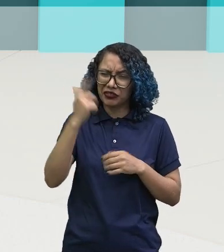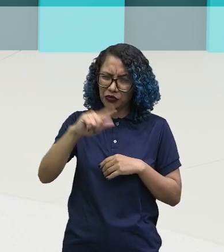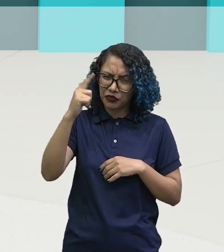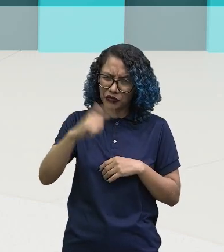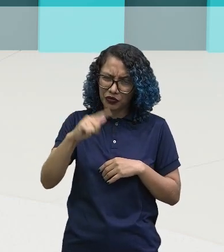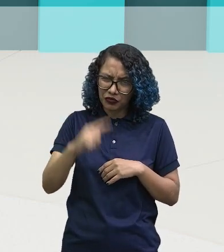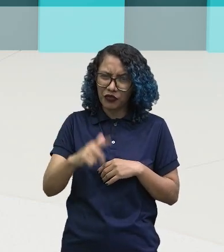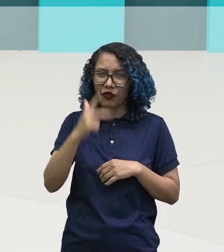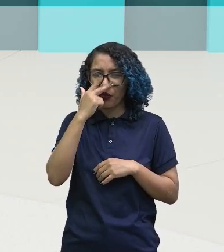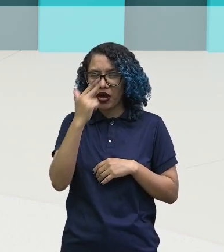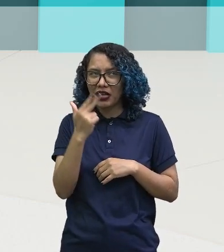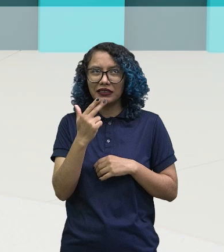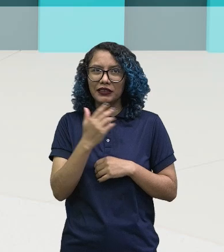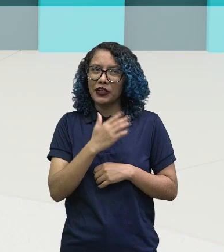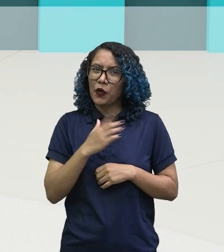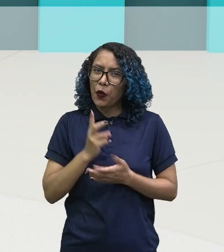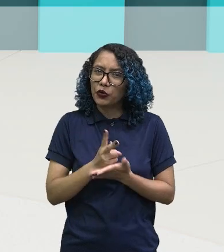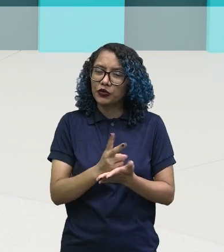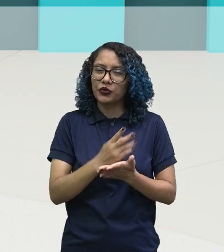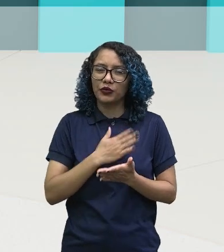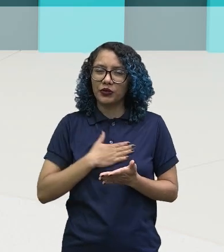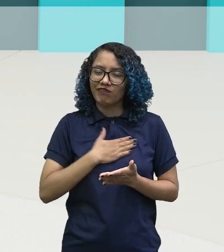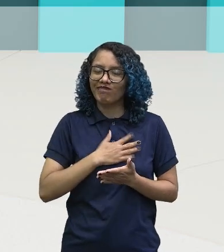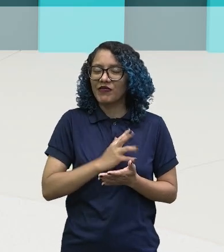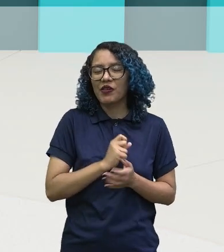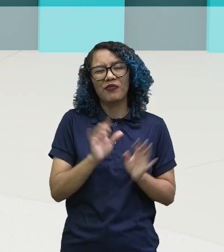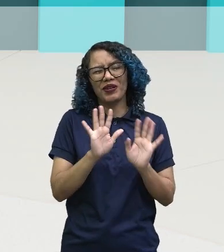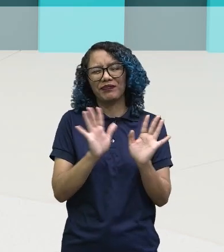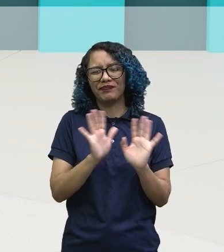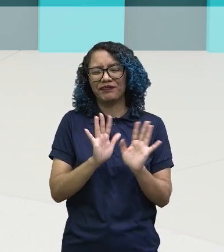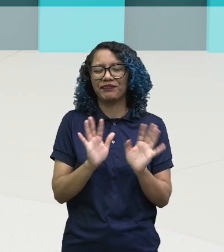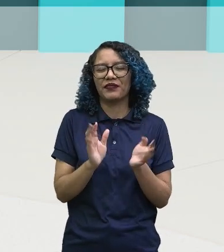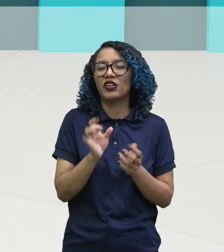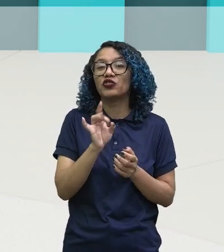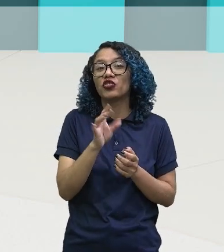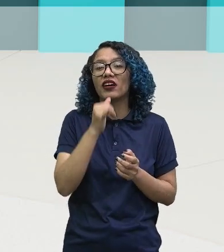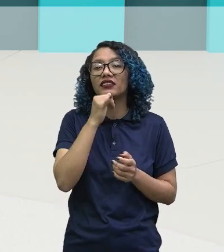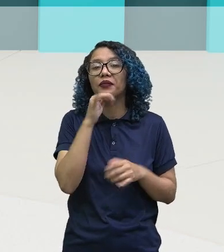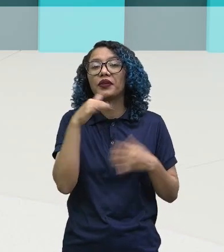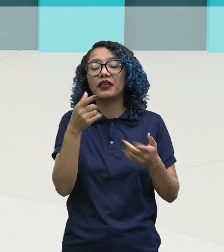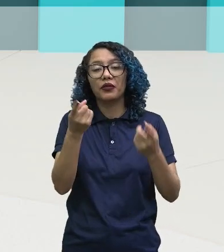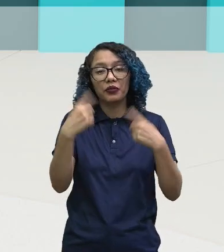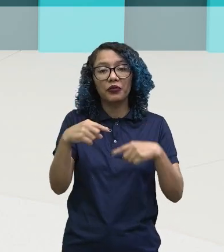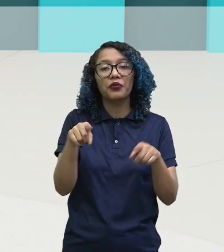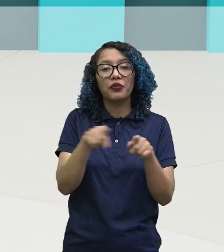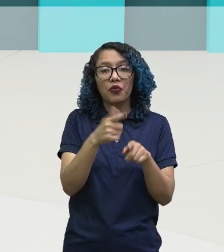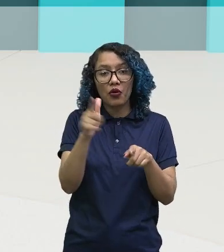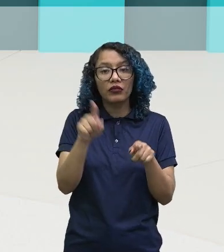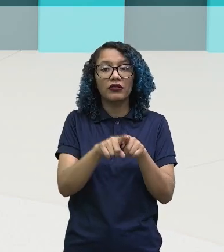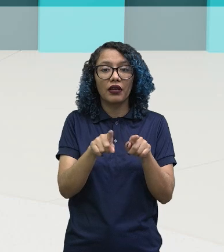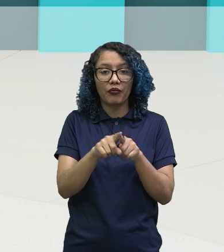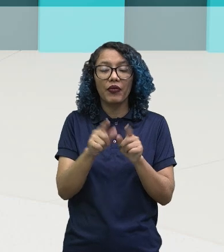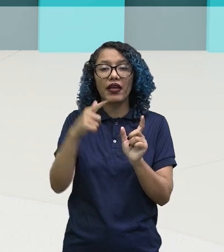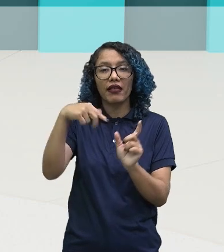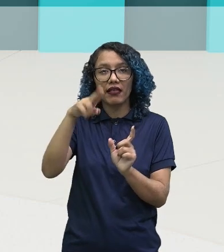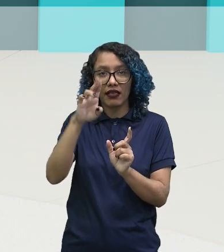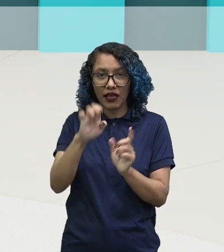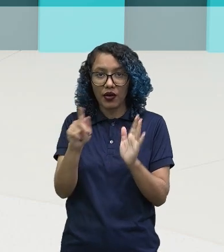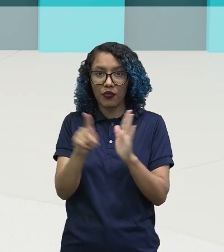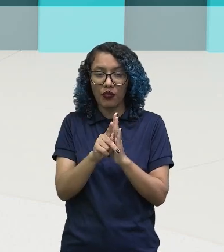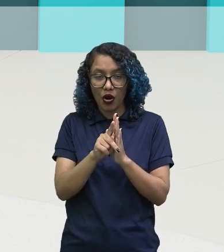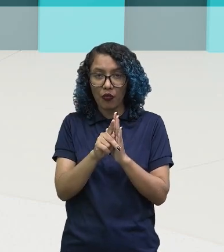a questão de águas passadas, mas não é, ok, gente? E a blusa que comprei estava barata. Esse que está retomando blusa e